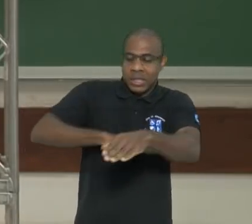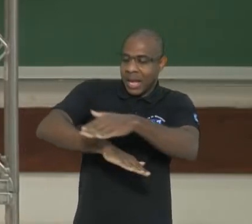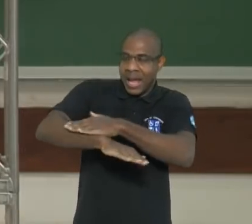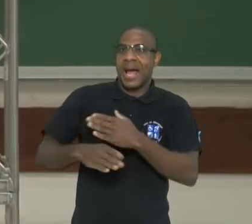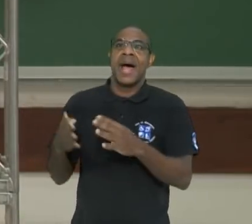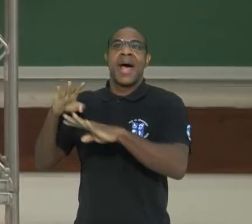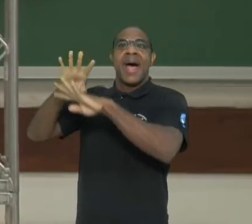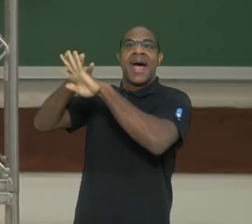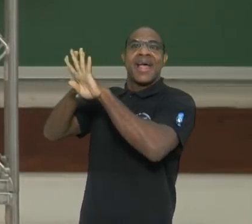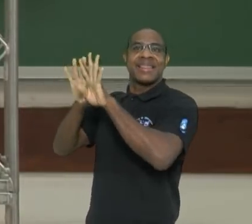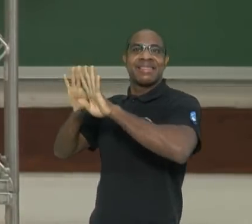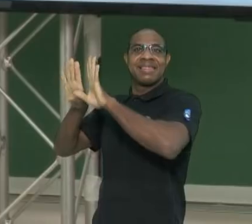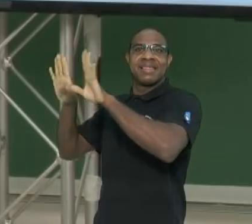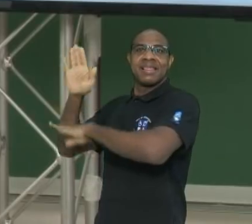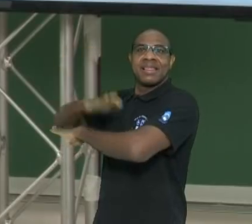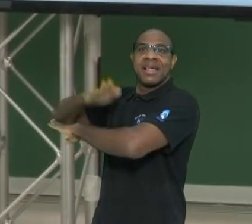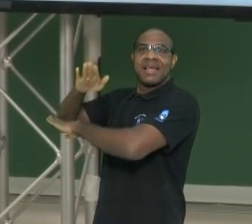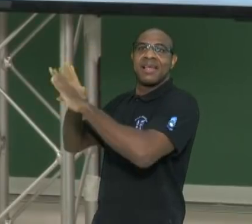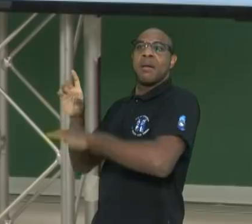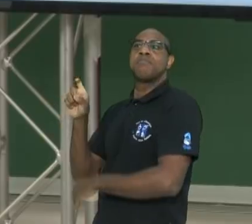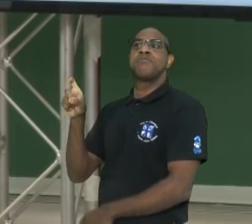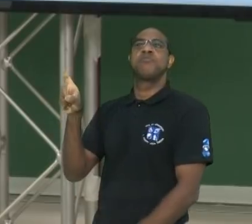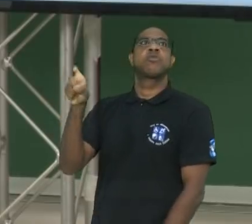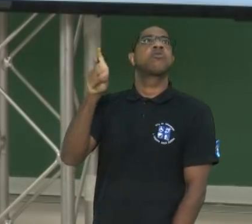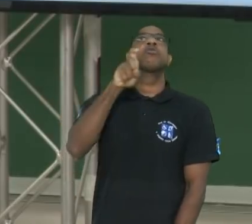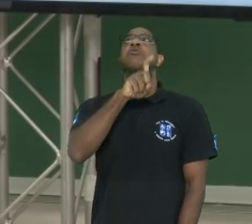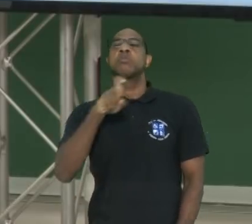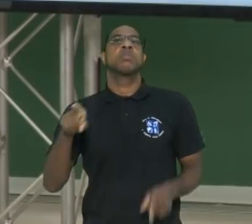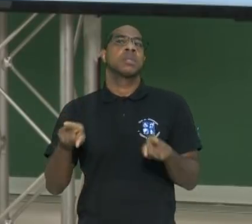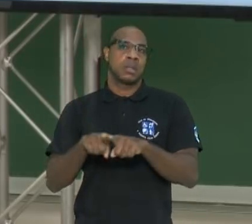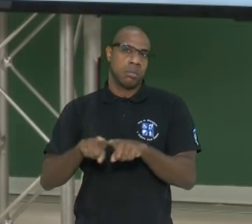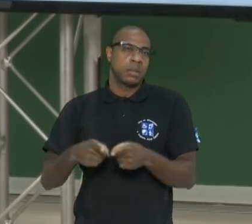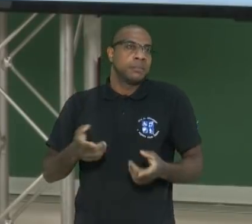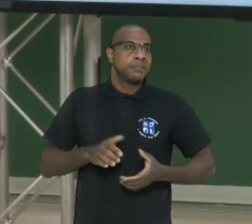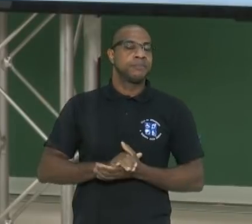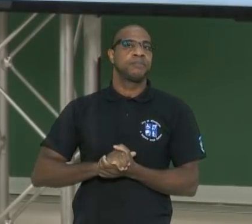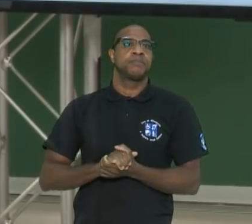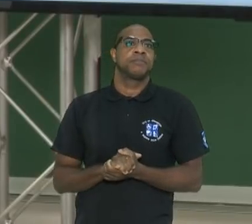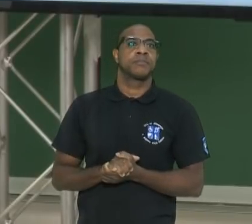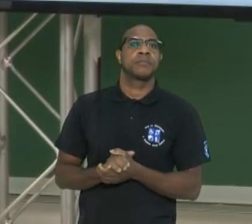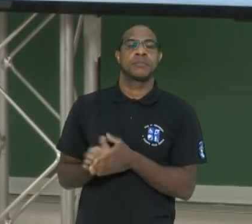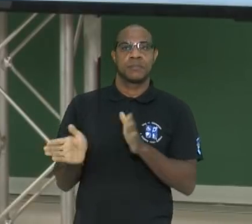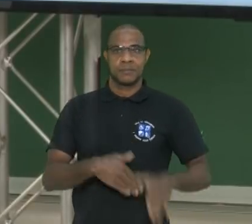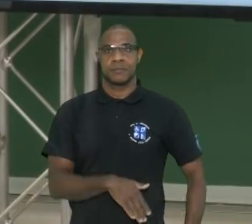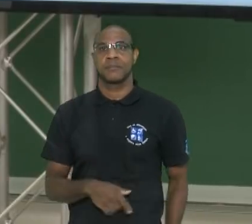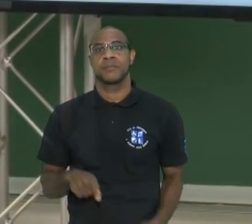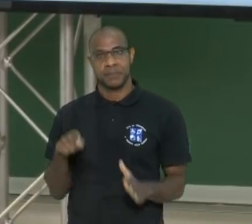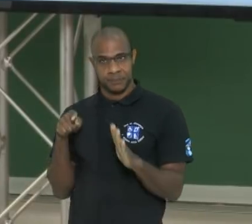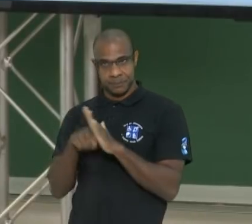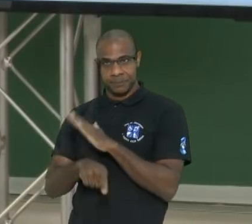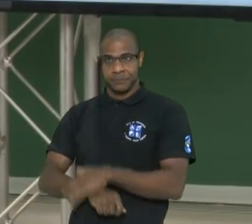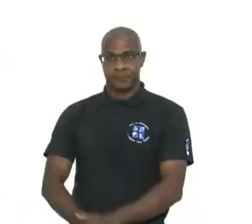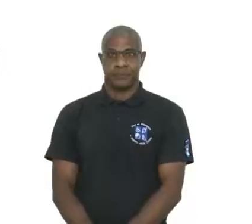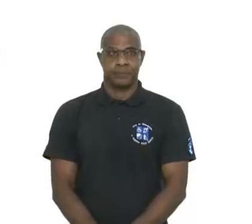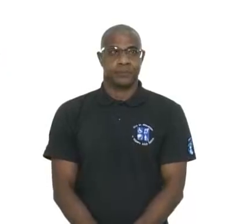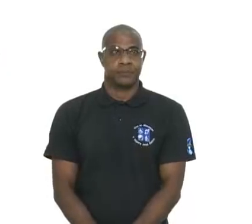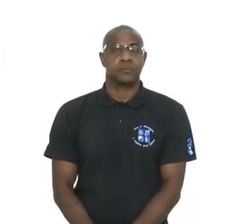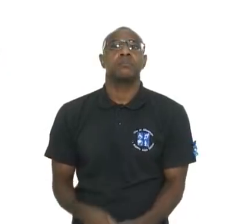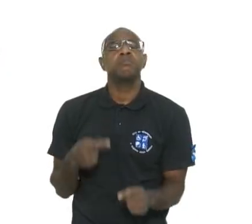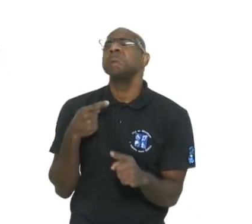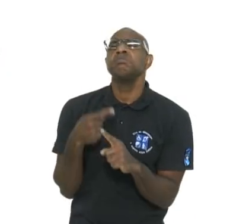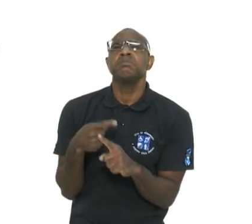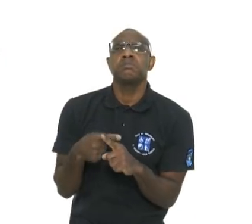janela, inseticidas e assim por diante. Então vamos a mais um quiz. Por